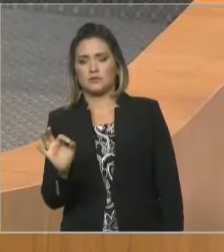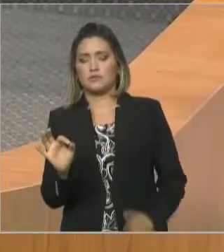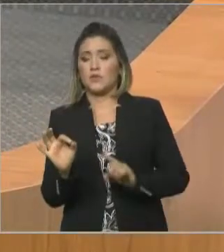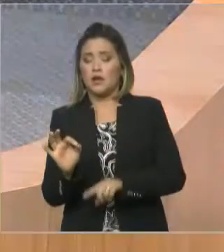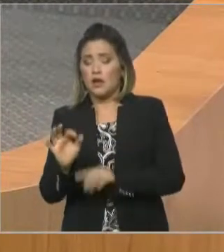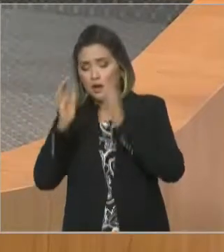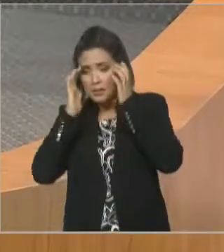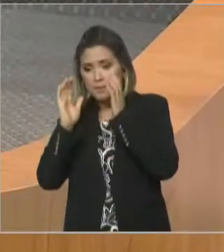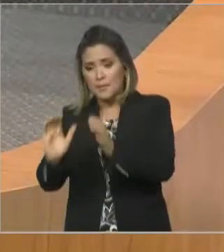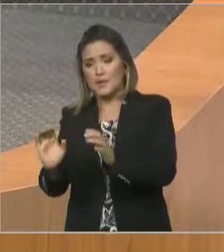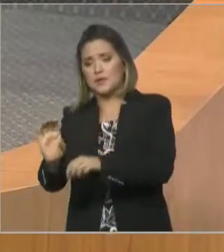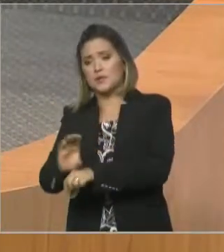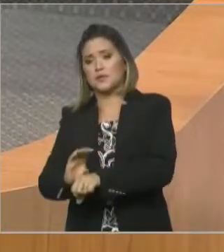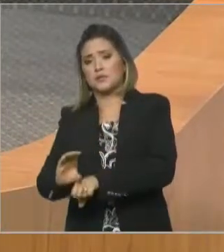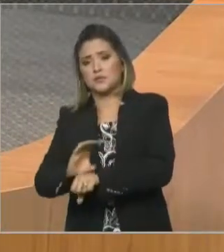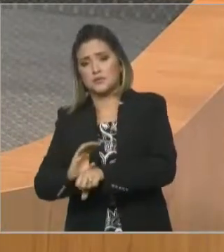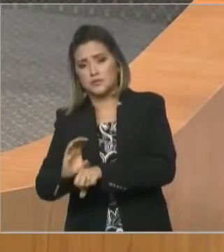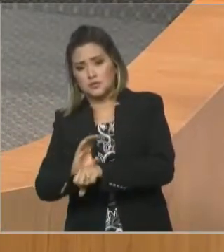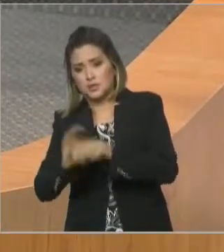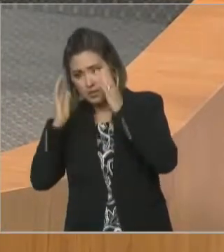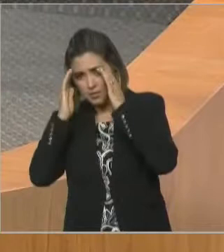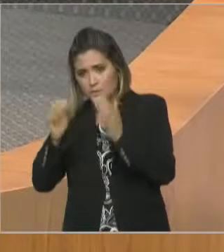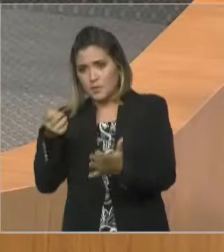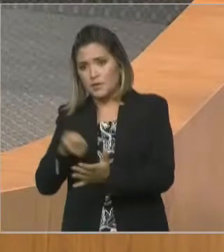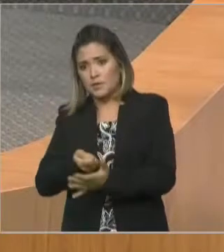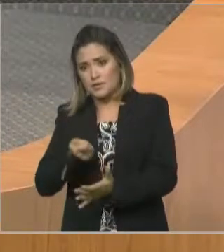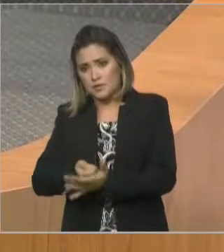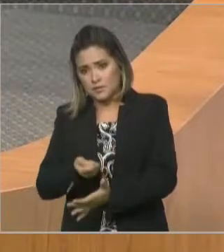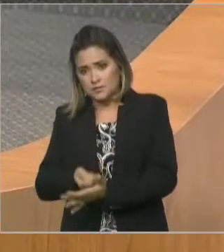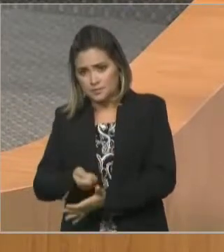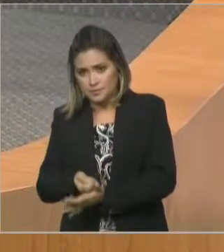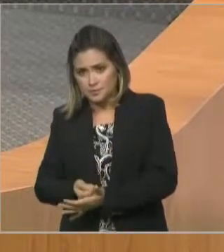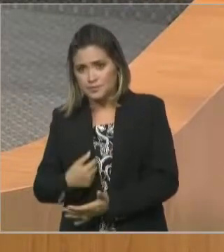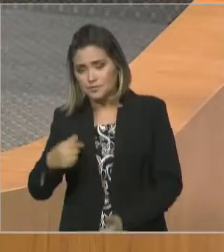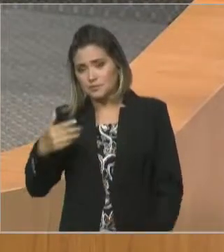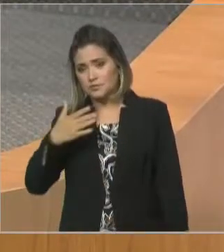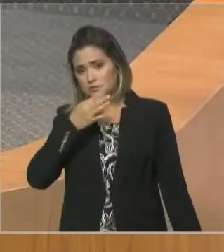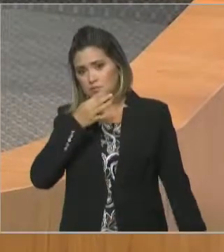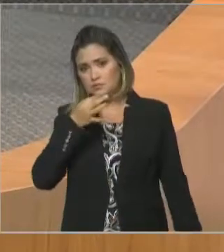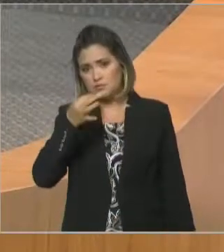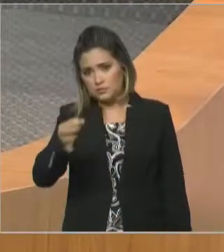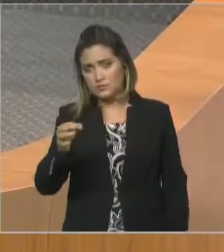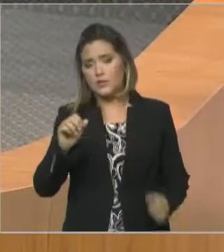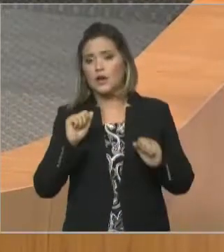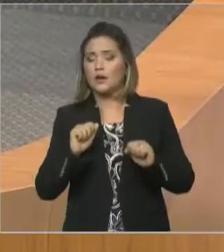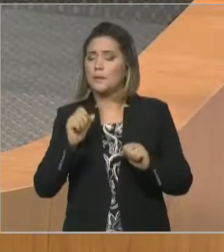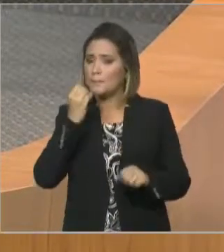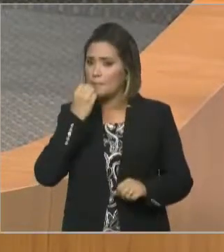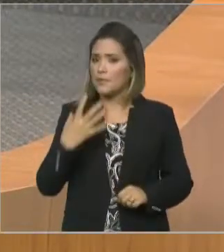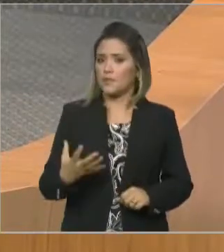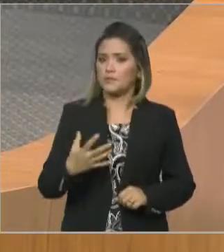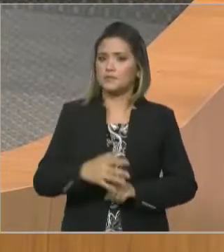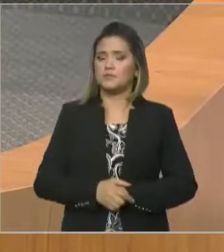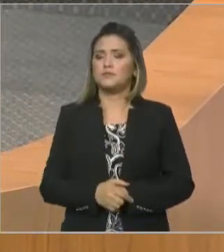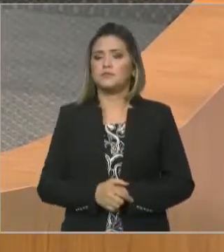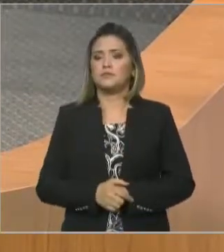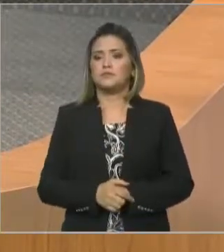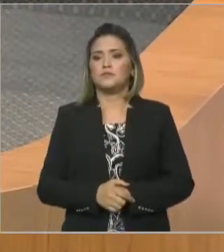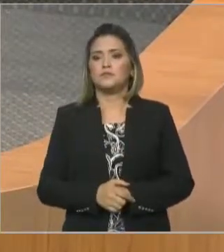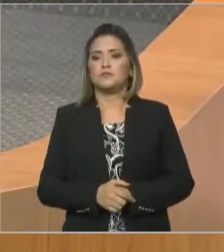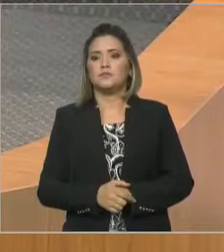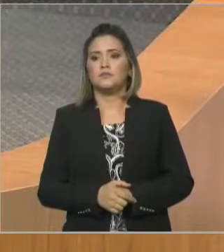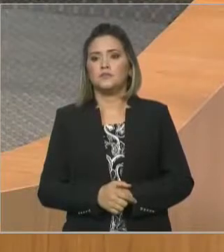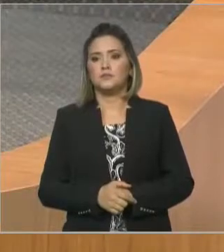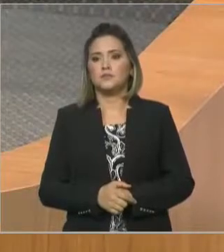as obrigações dos entes federativos e pensa que pode ser uma boa solução durante o prazo